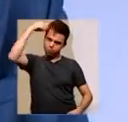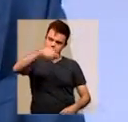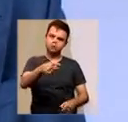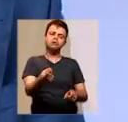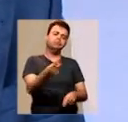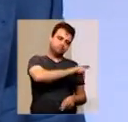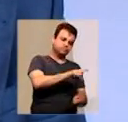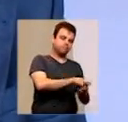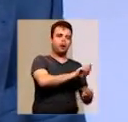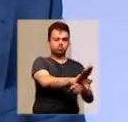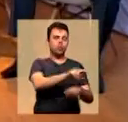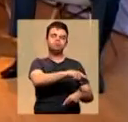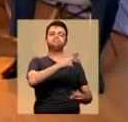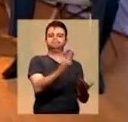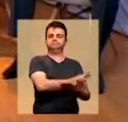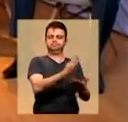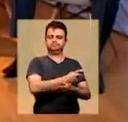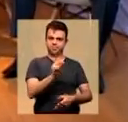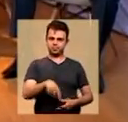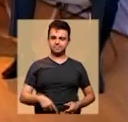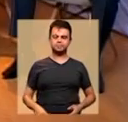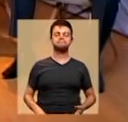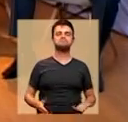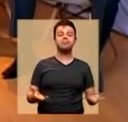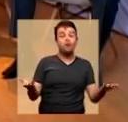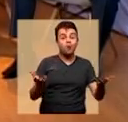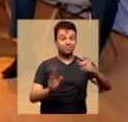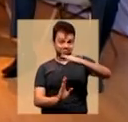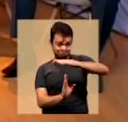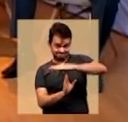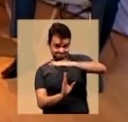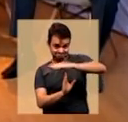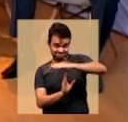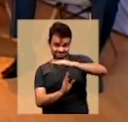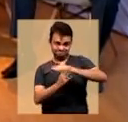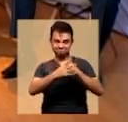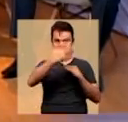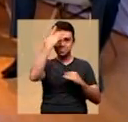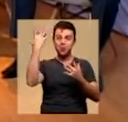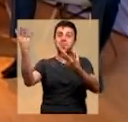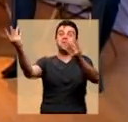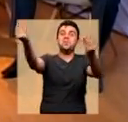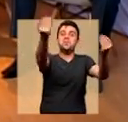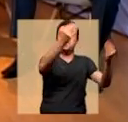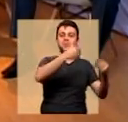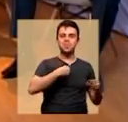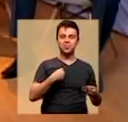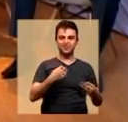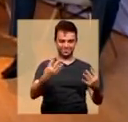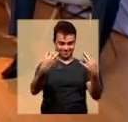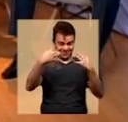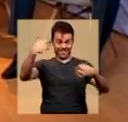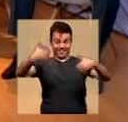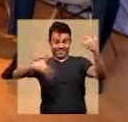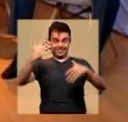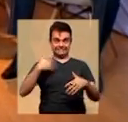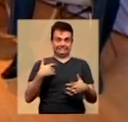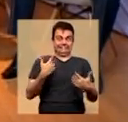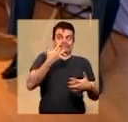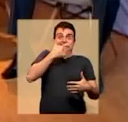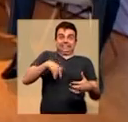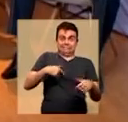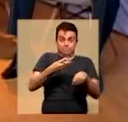mesmas penas. Perfeito. Vivi, vamos fazer um intervalo? Nesse meio de tempo do intervalo vai ter muita gente que viu isso agora saindo